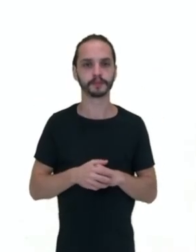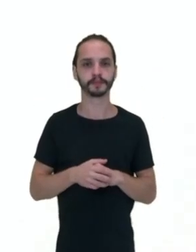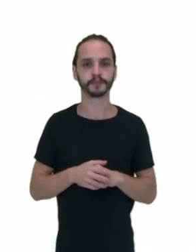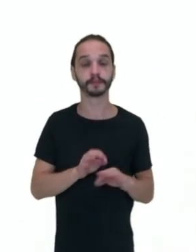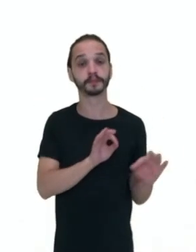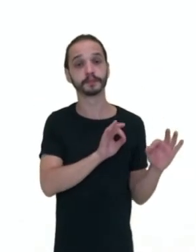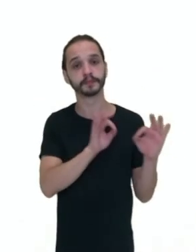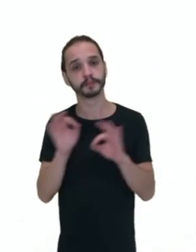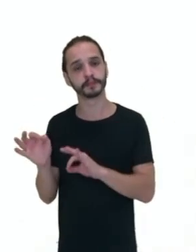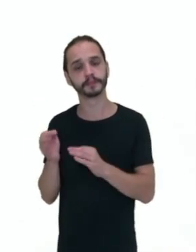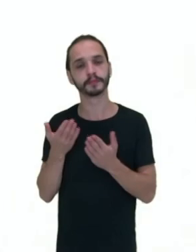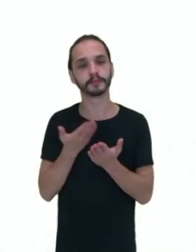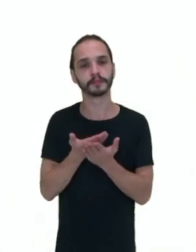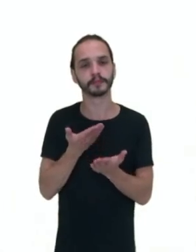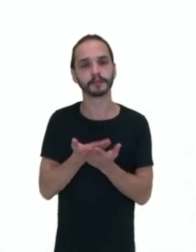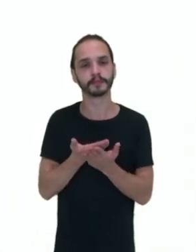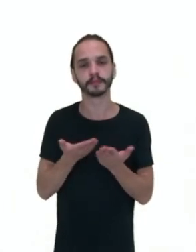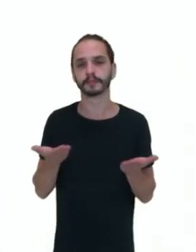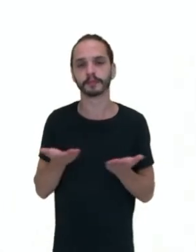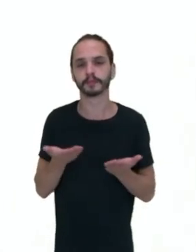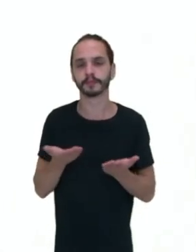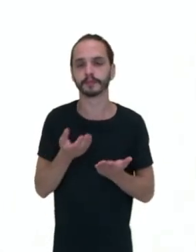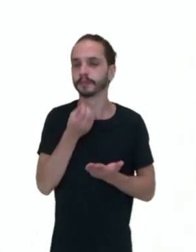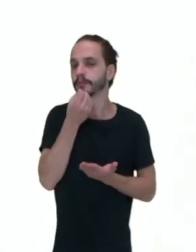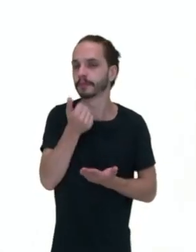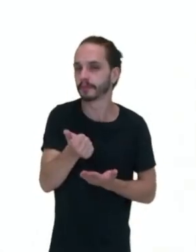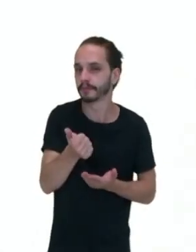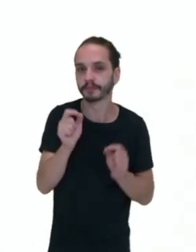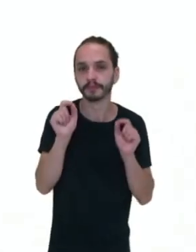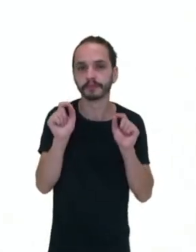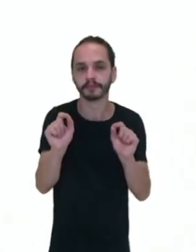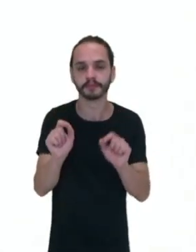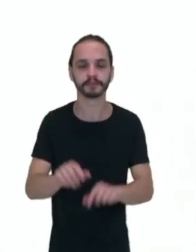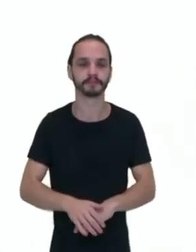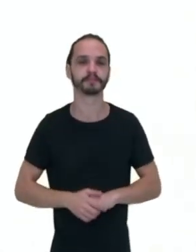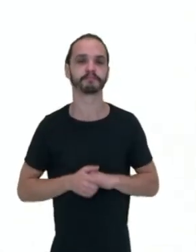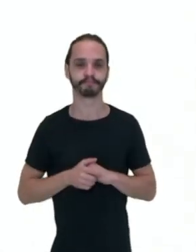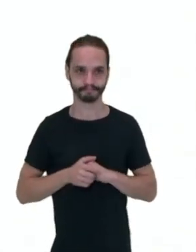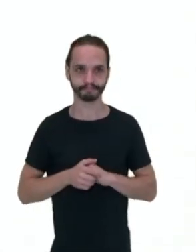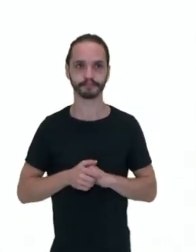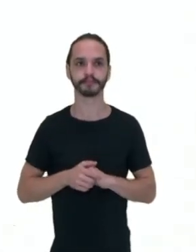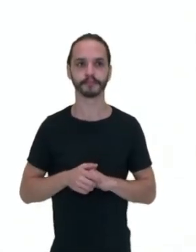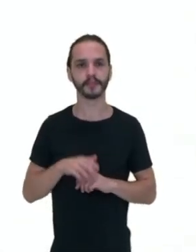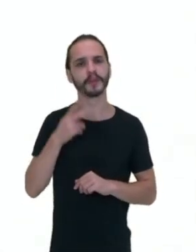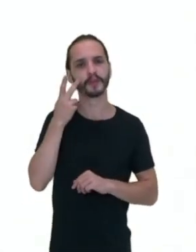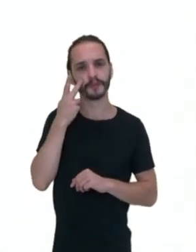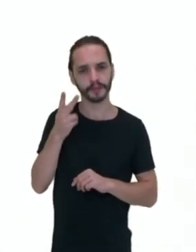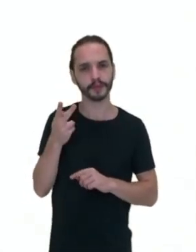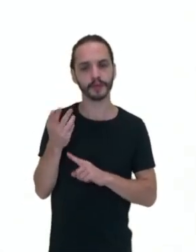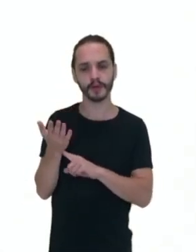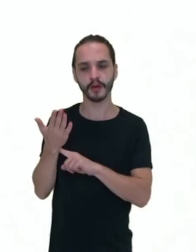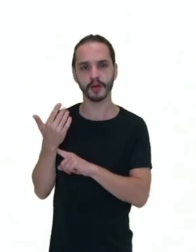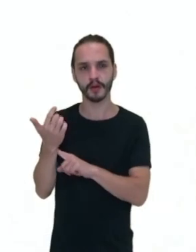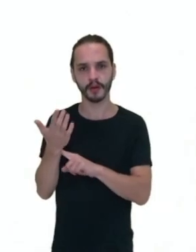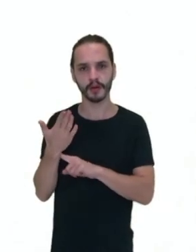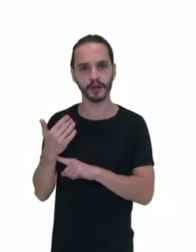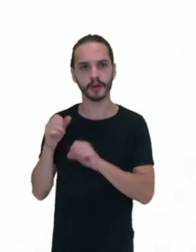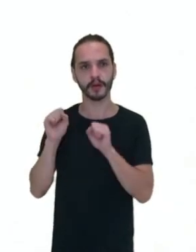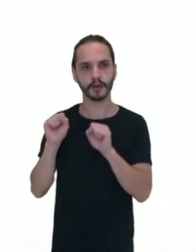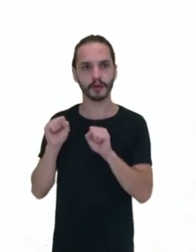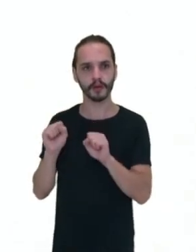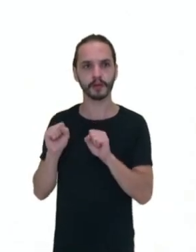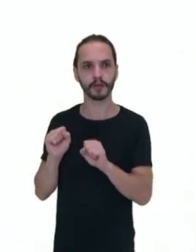organismos. Muito bem, o que nós vimos nesta aula, minha gente? Vimos que as águas podem ser classificadas em